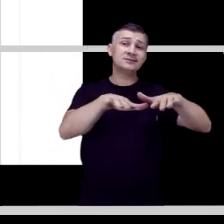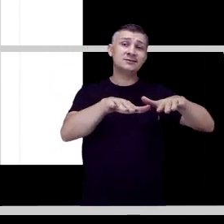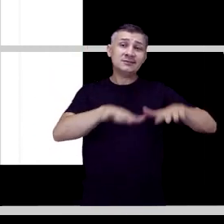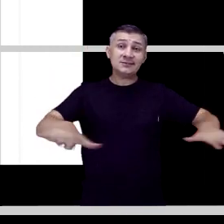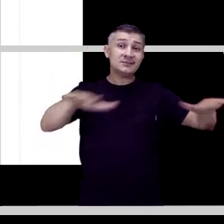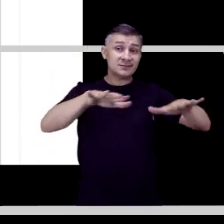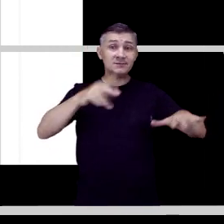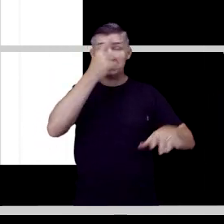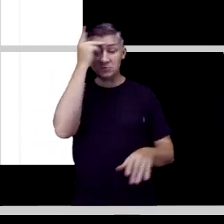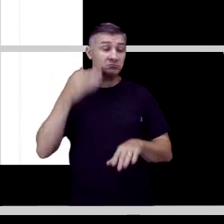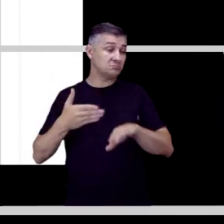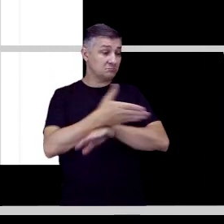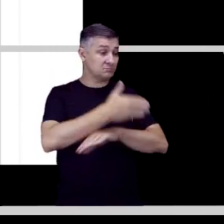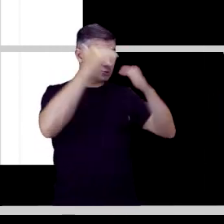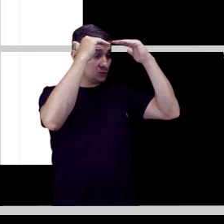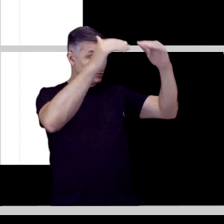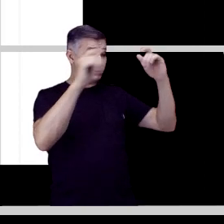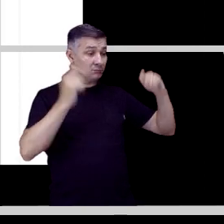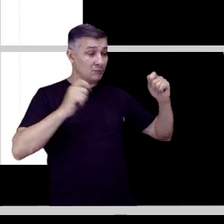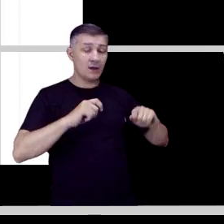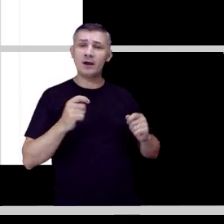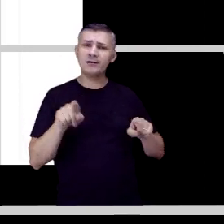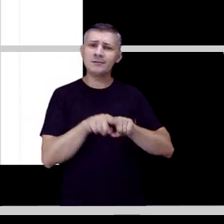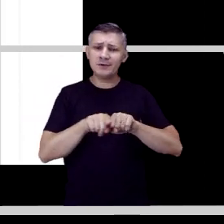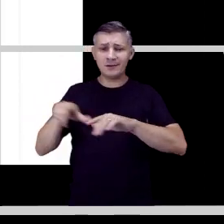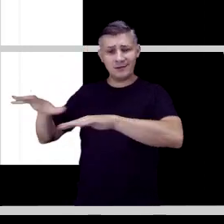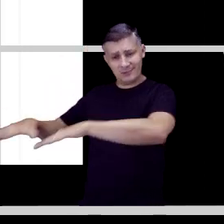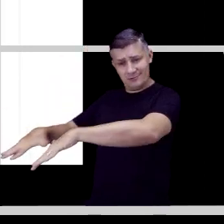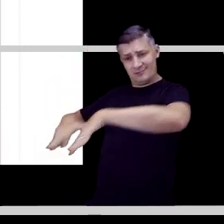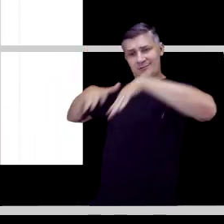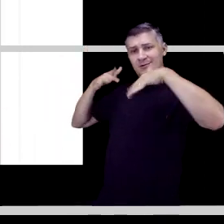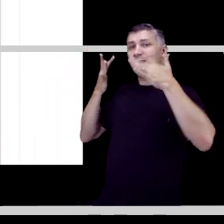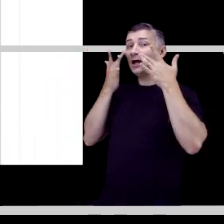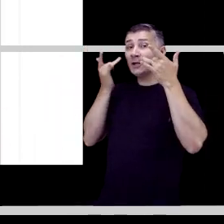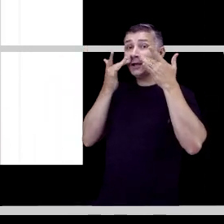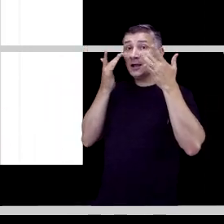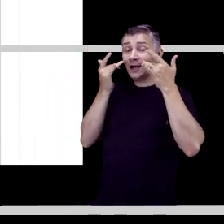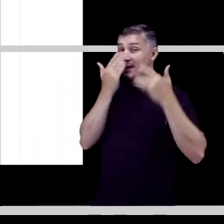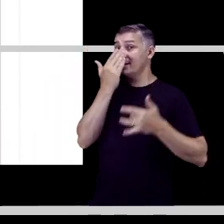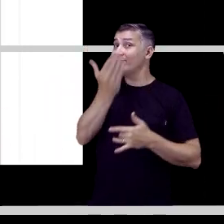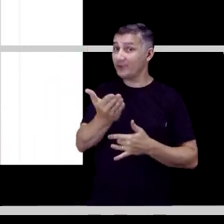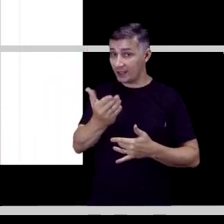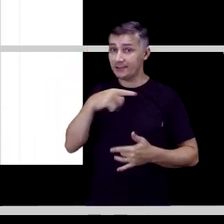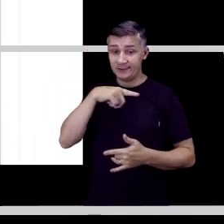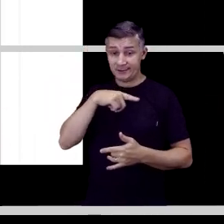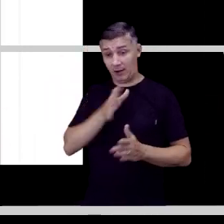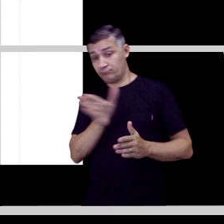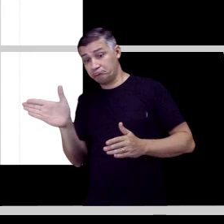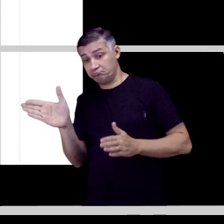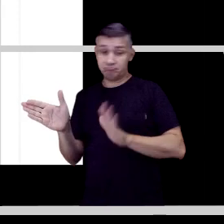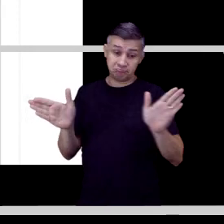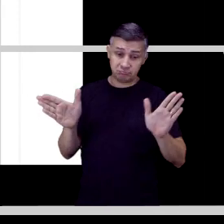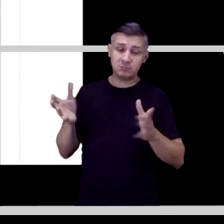que organizam as coisas quase como uma sombra e um pequeno teatro logo em frente ali